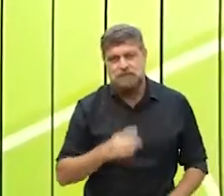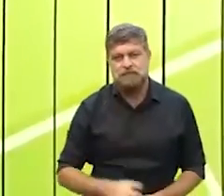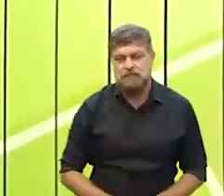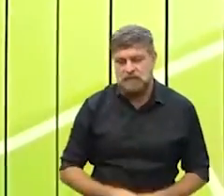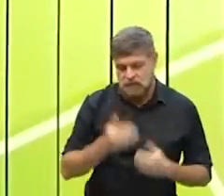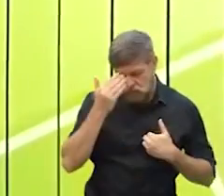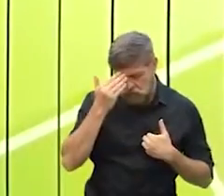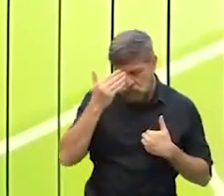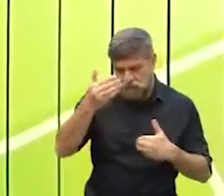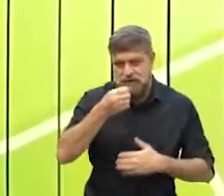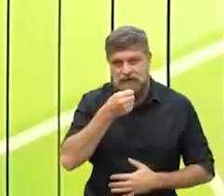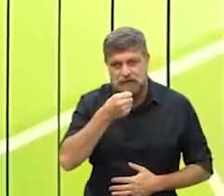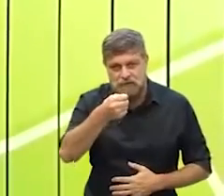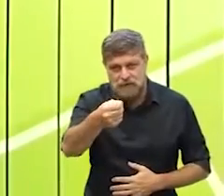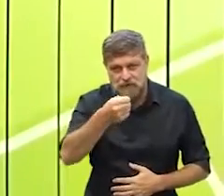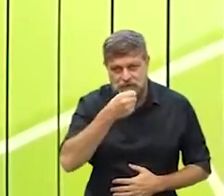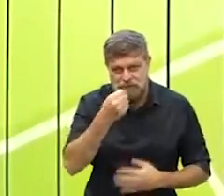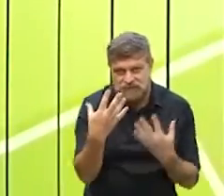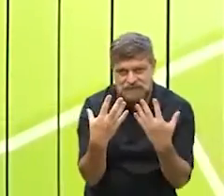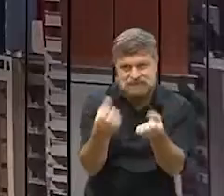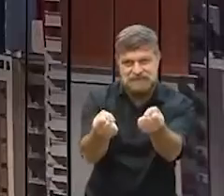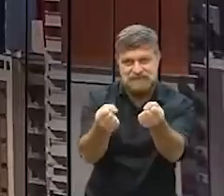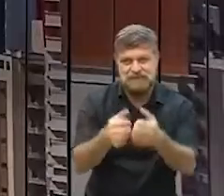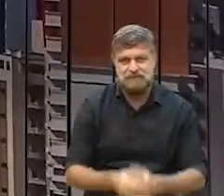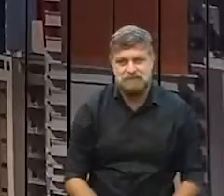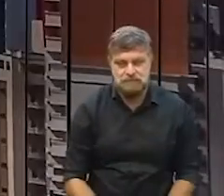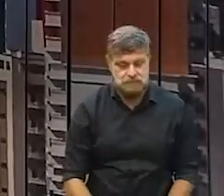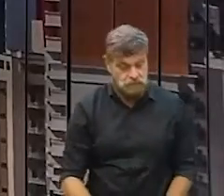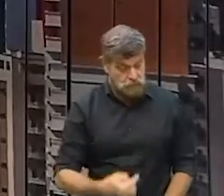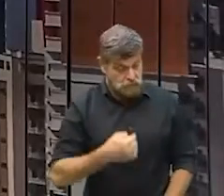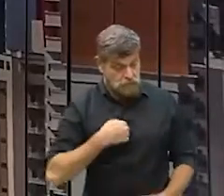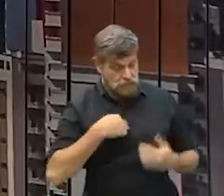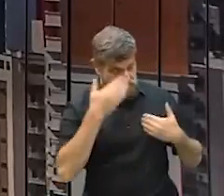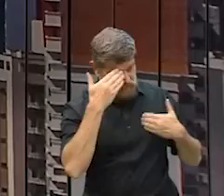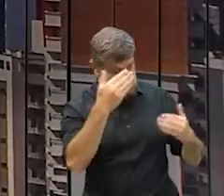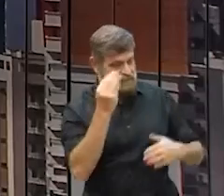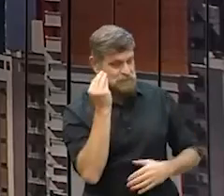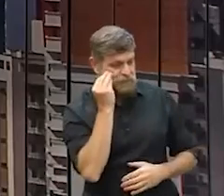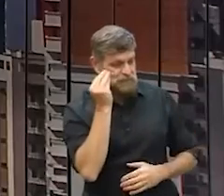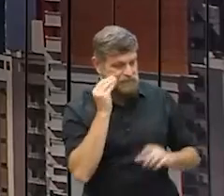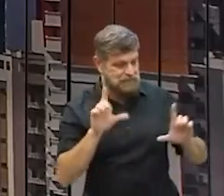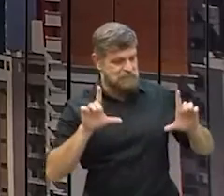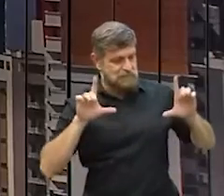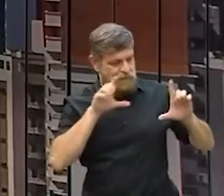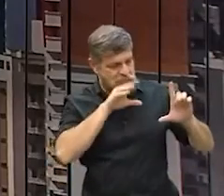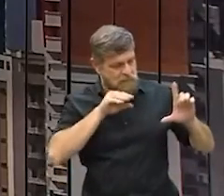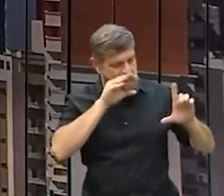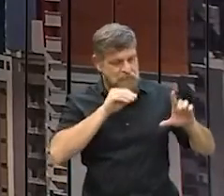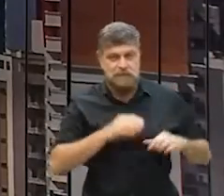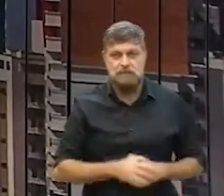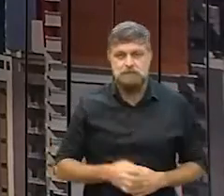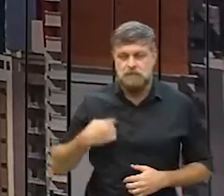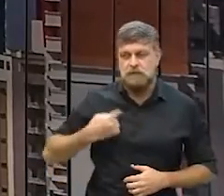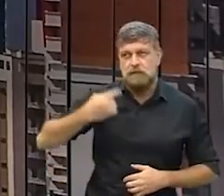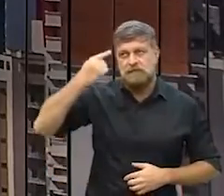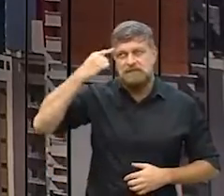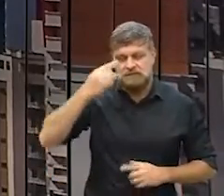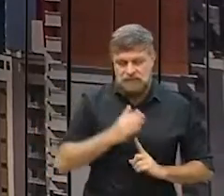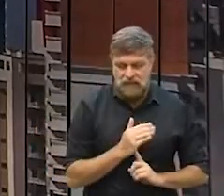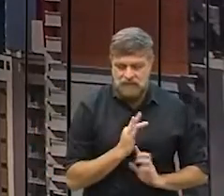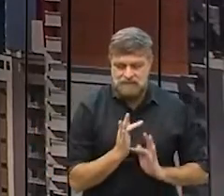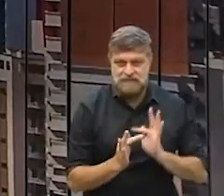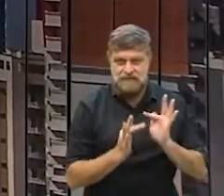bem-vindo. Muito obrigada por aceitar a nossa entrevista aqui no Giro Ambiental. Eu que agradeço a oportunidade. Paulo, a gente está falando